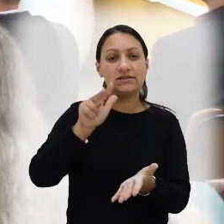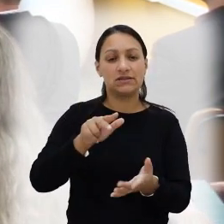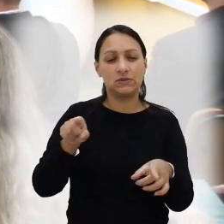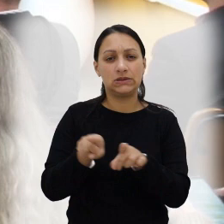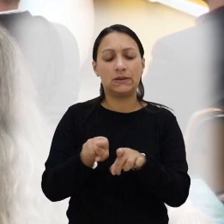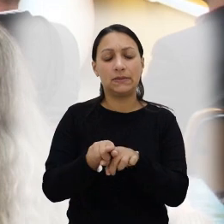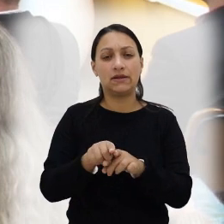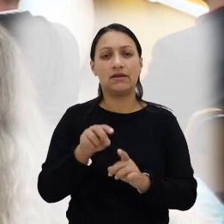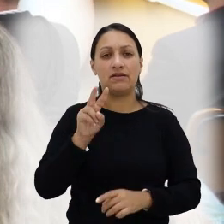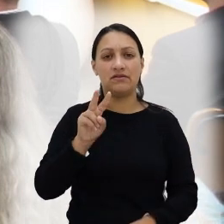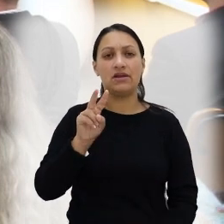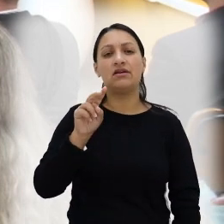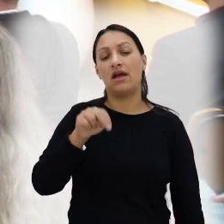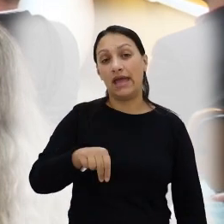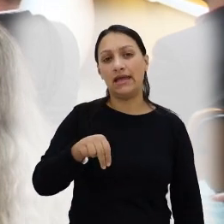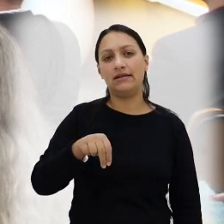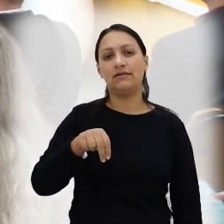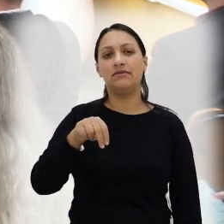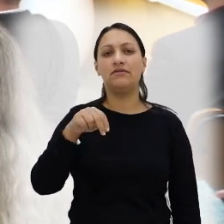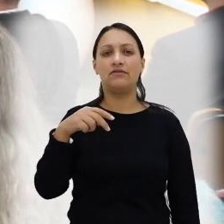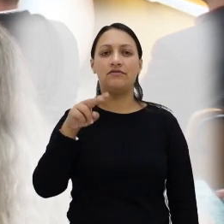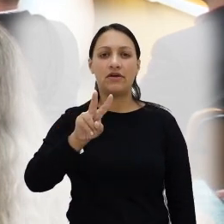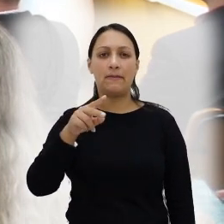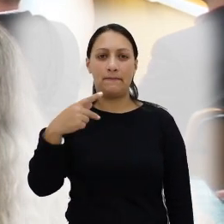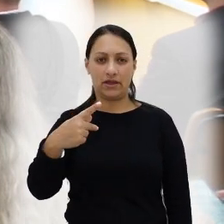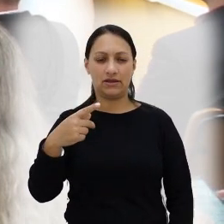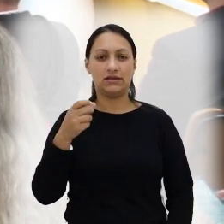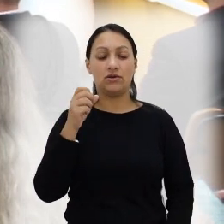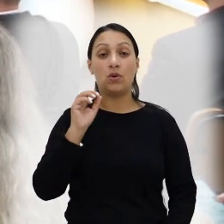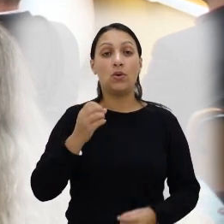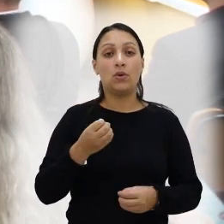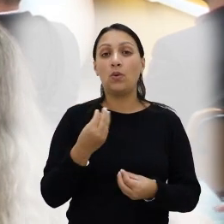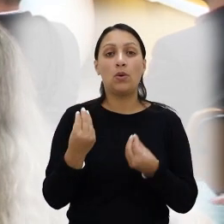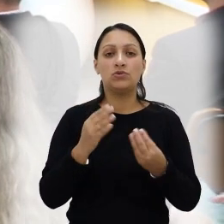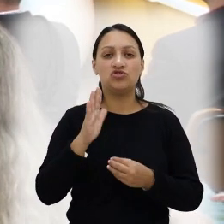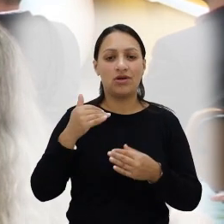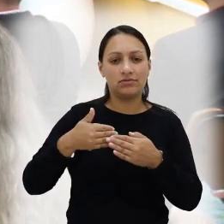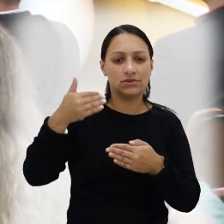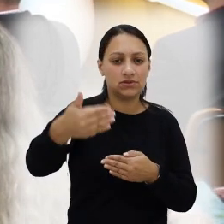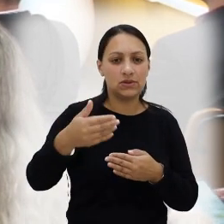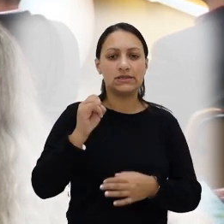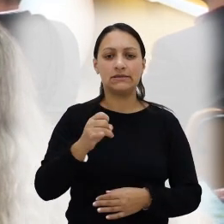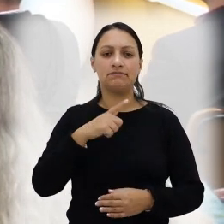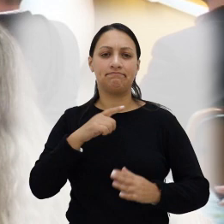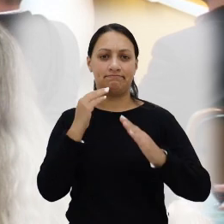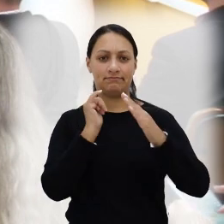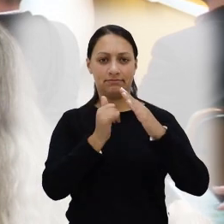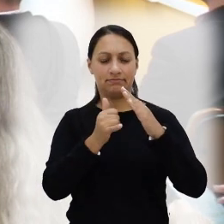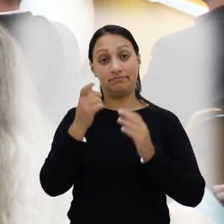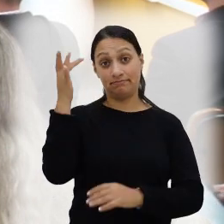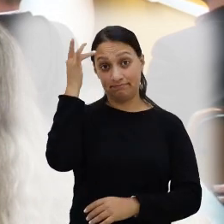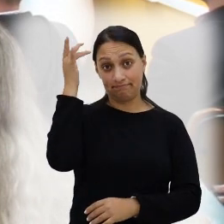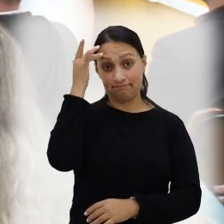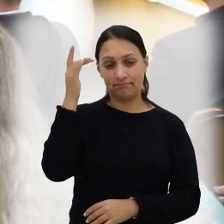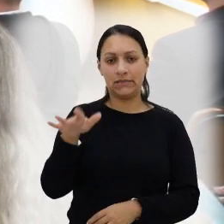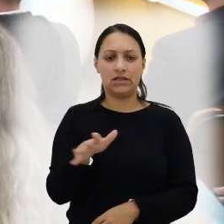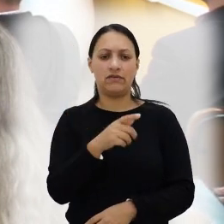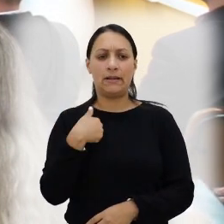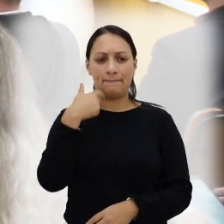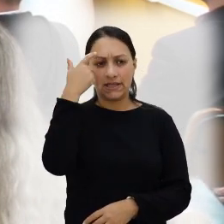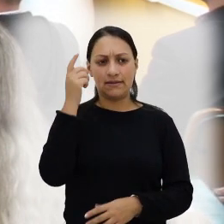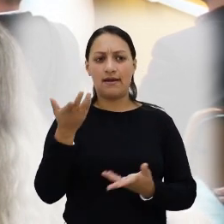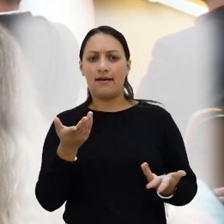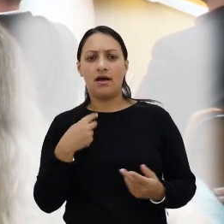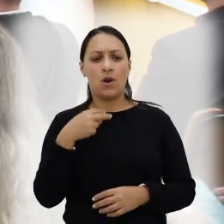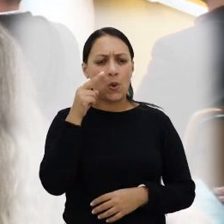Então, o quanto já avançou. E aí, se eu tiver startups mais maduras, né, talvez elas... meu Deus do céu, vou